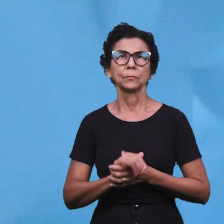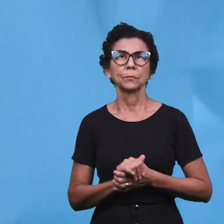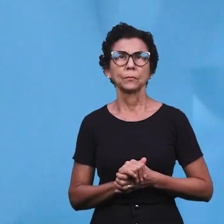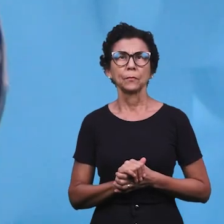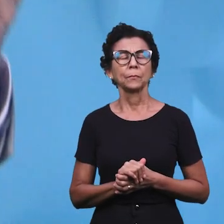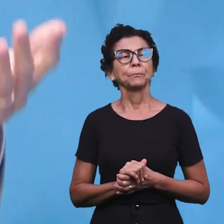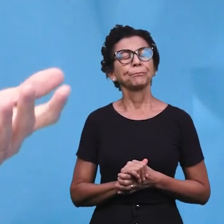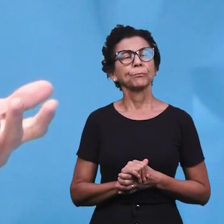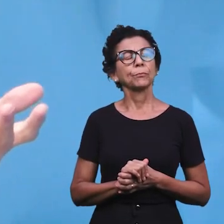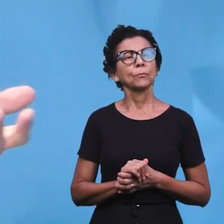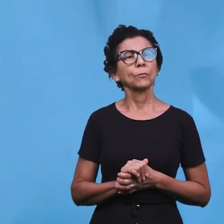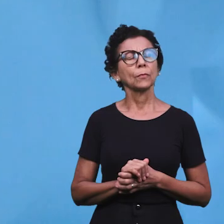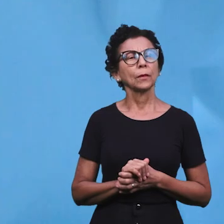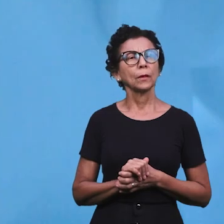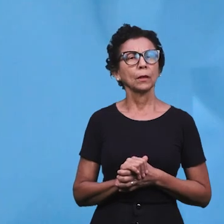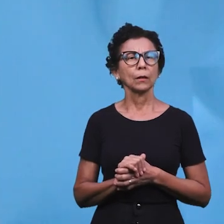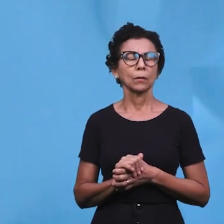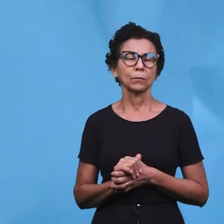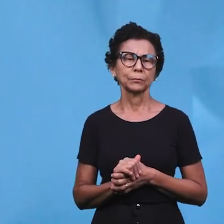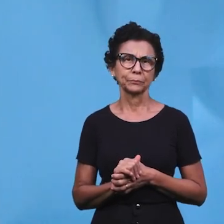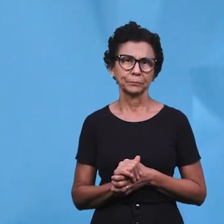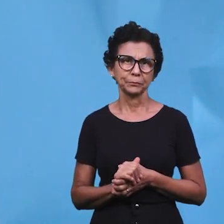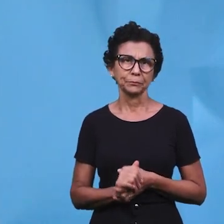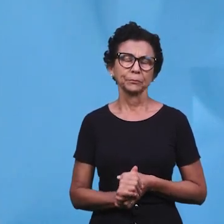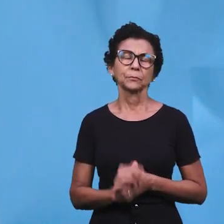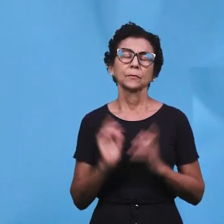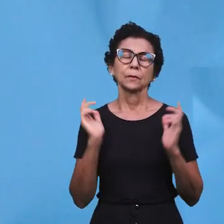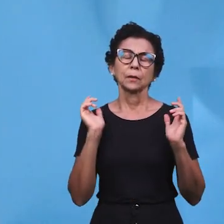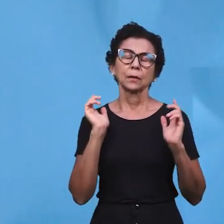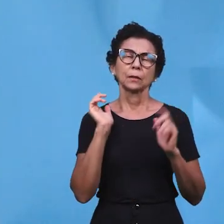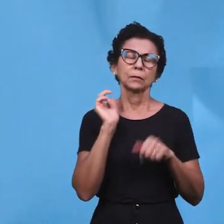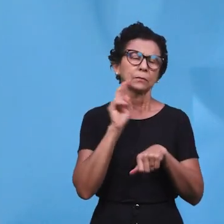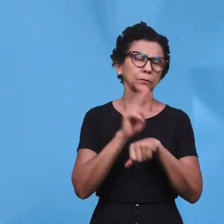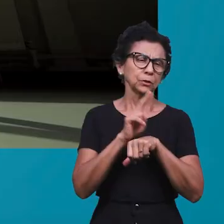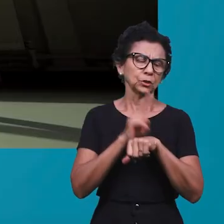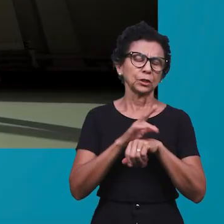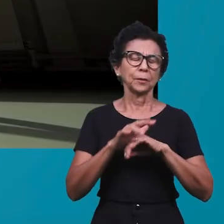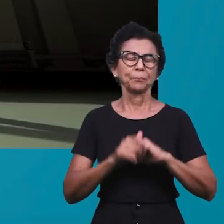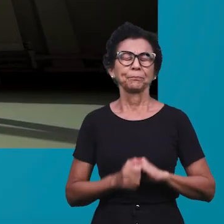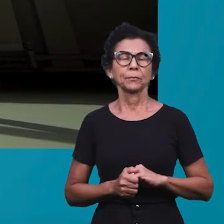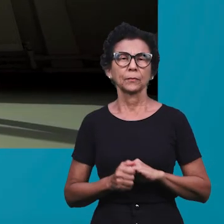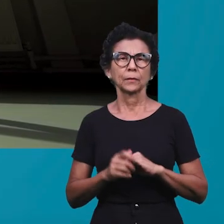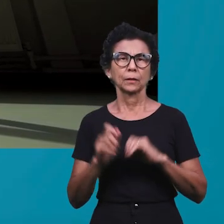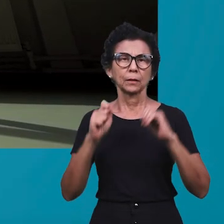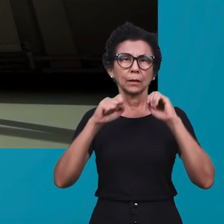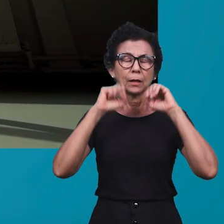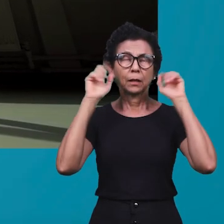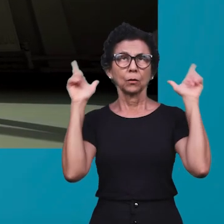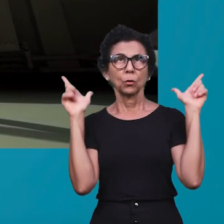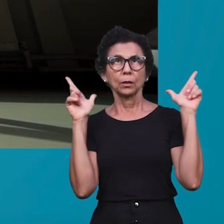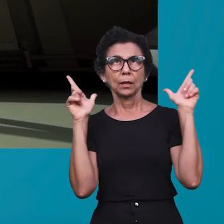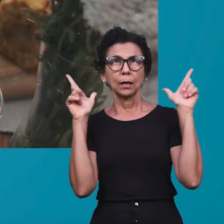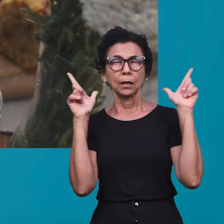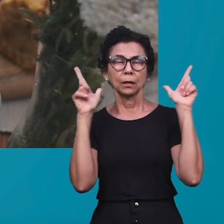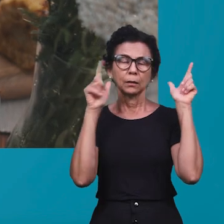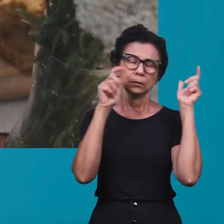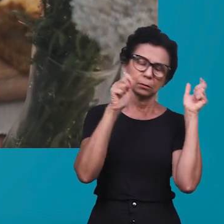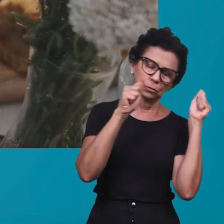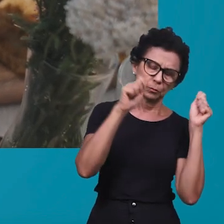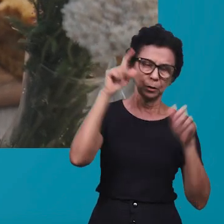capacidade de acordar e dormir todos os dias, atividade física e